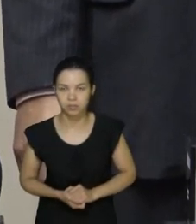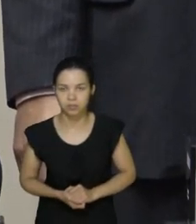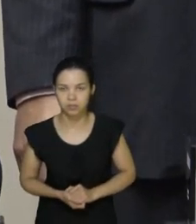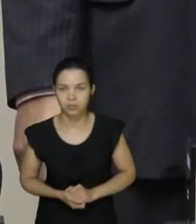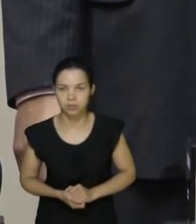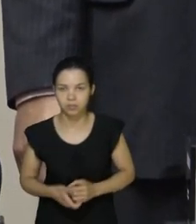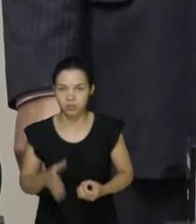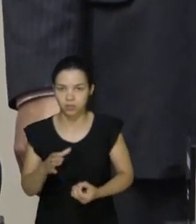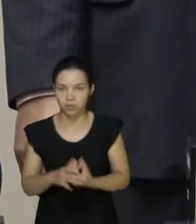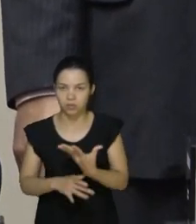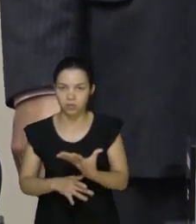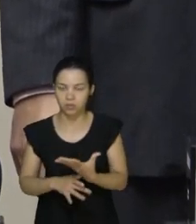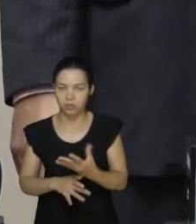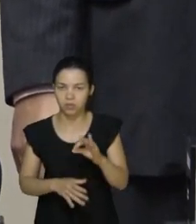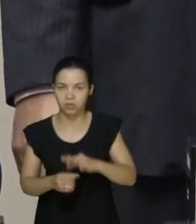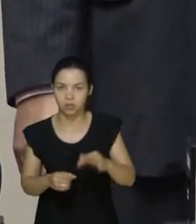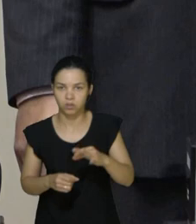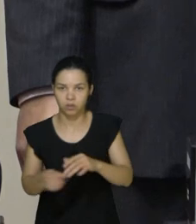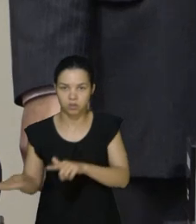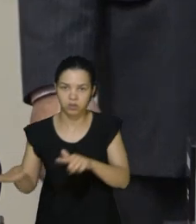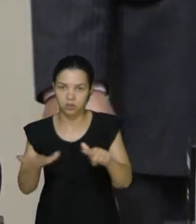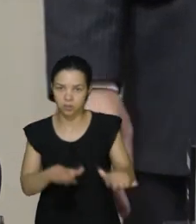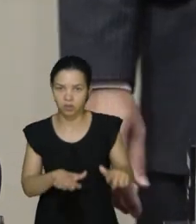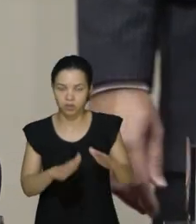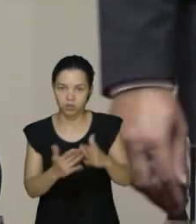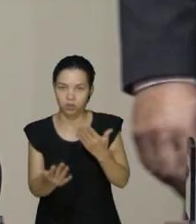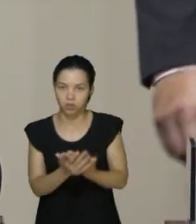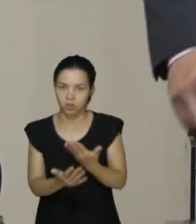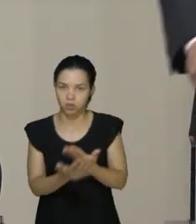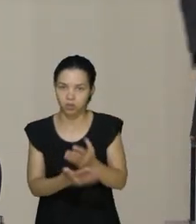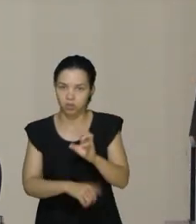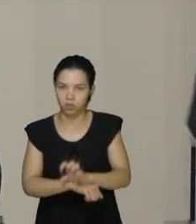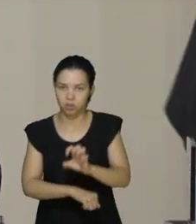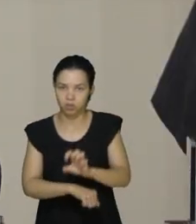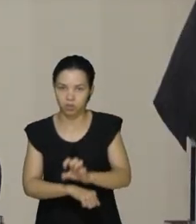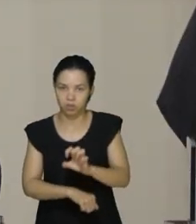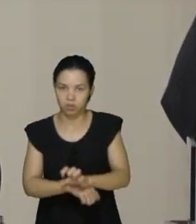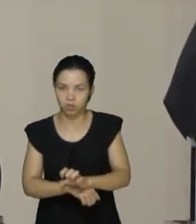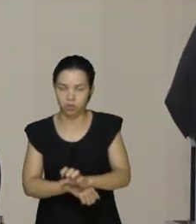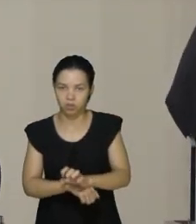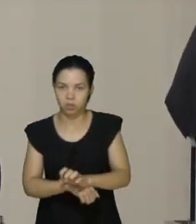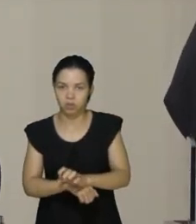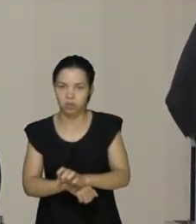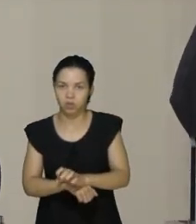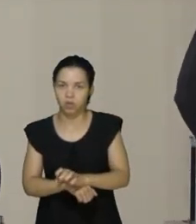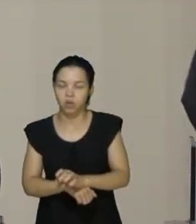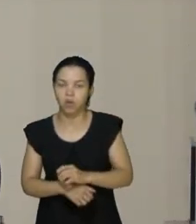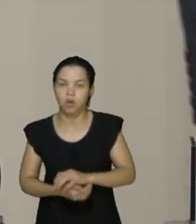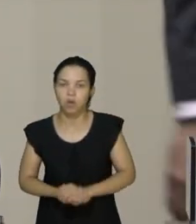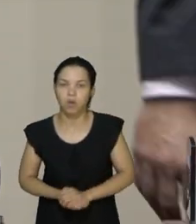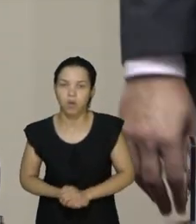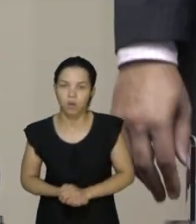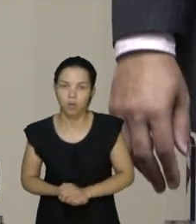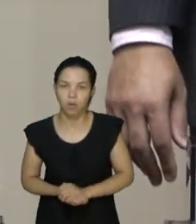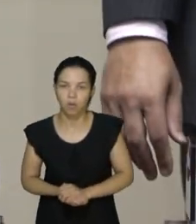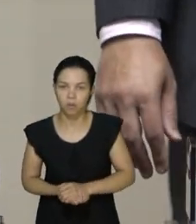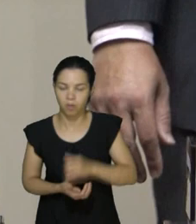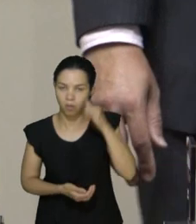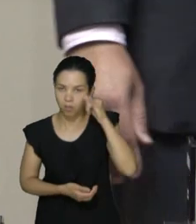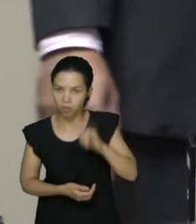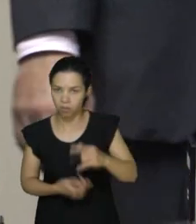Cria, institui a Semana Escolar Estadual de Combate à Violência Institucional contra Criança